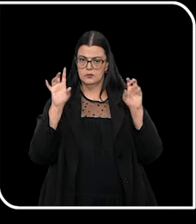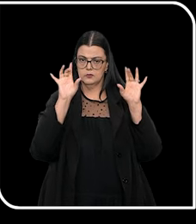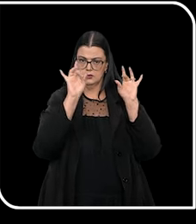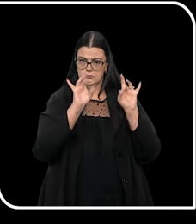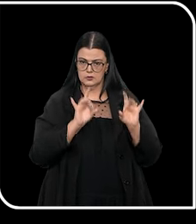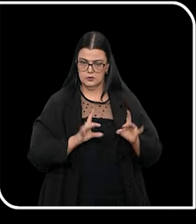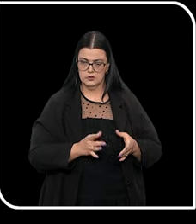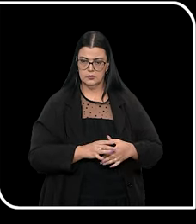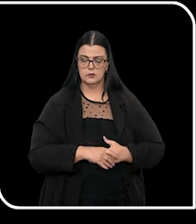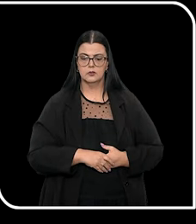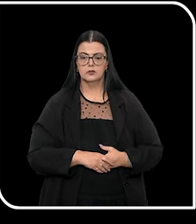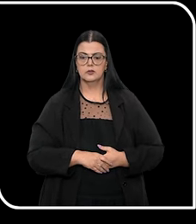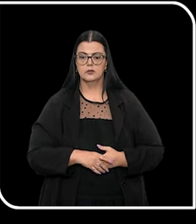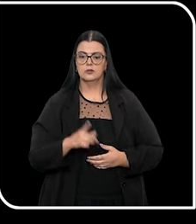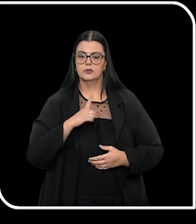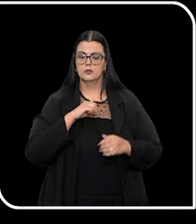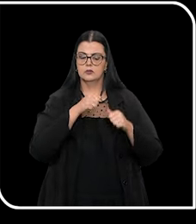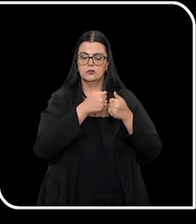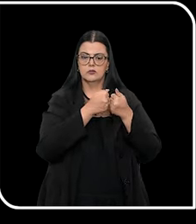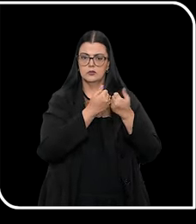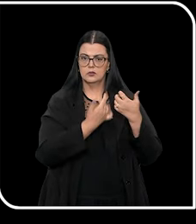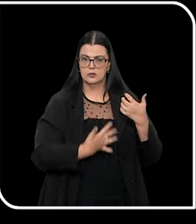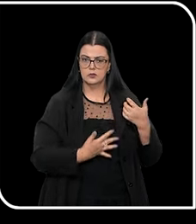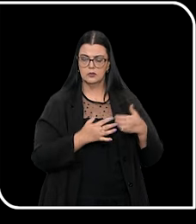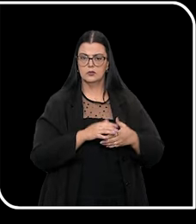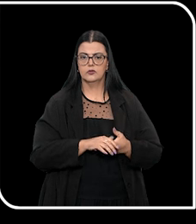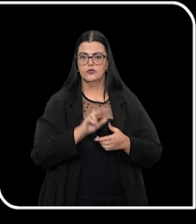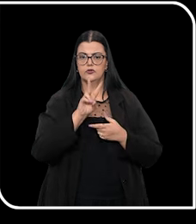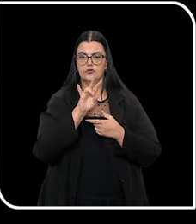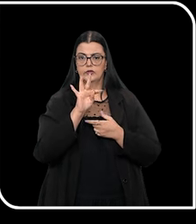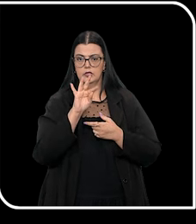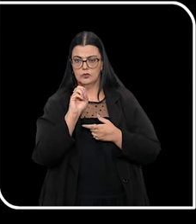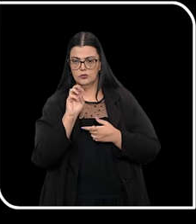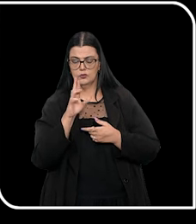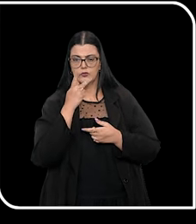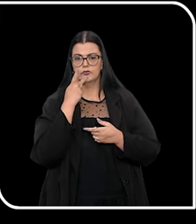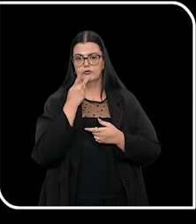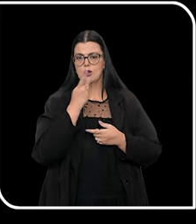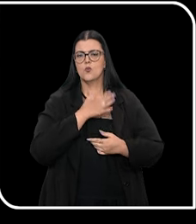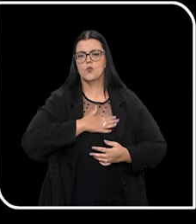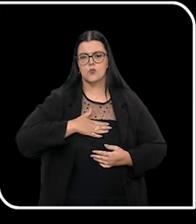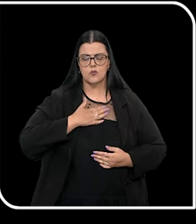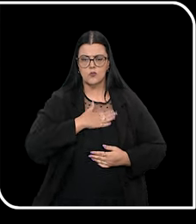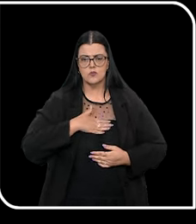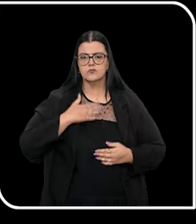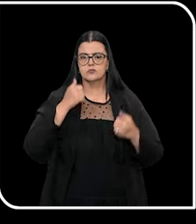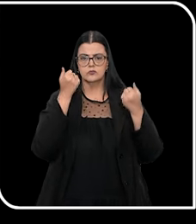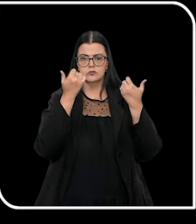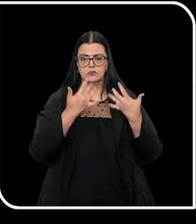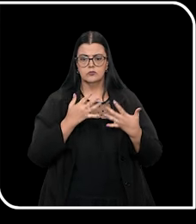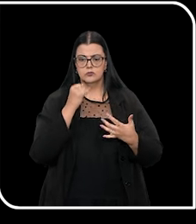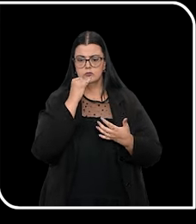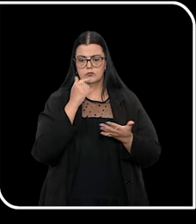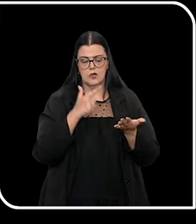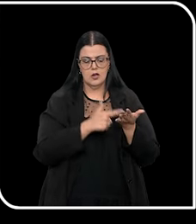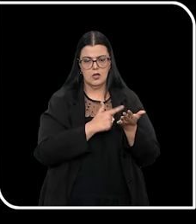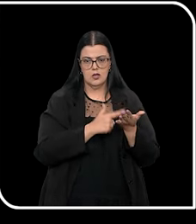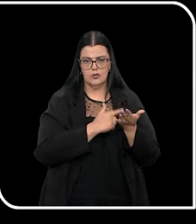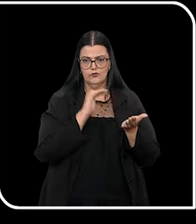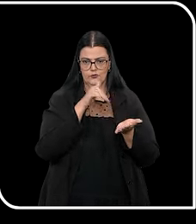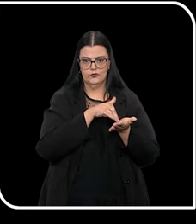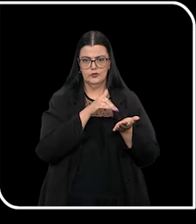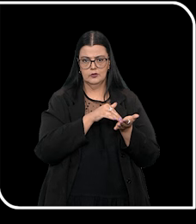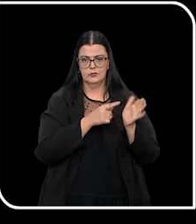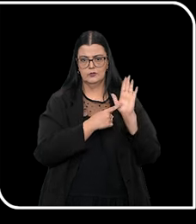especial é uma uma explicação que o Victor de Marco traz gosto muito dessa explicação que ele traz eu vou indicar esse livro para